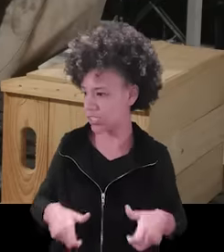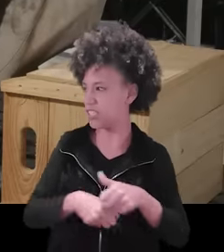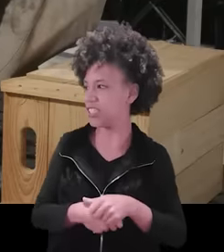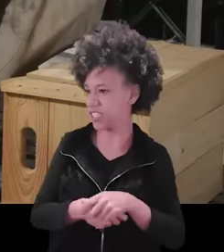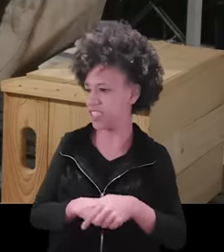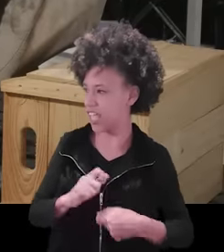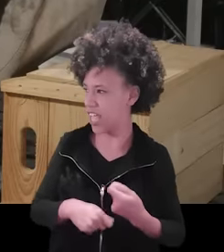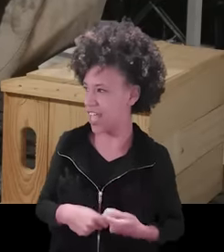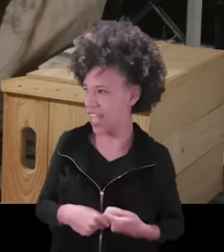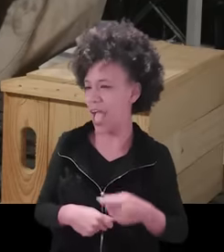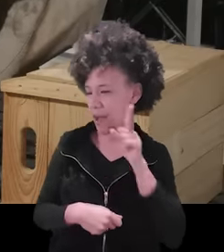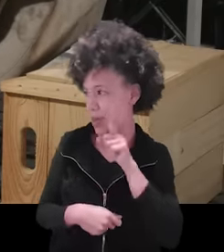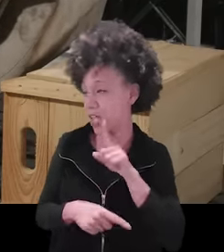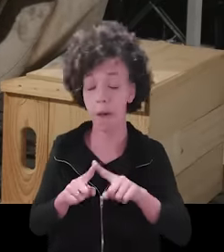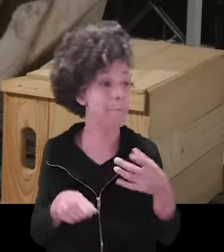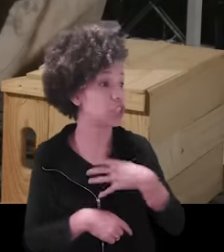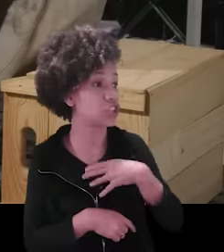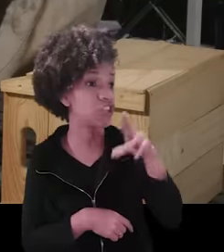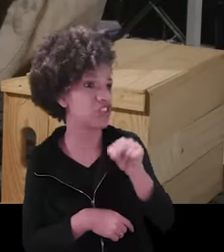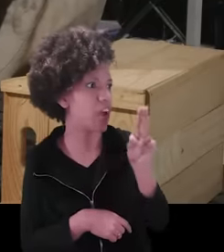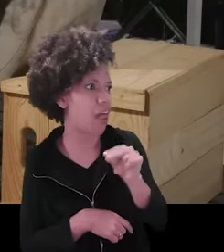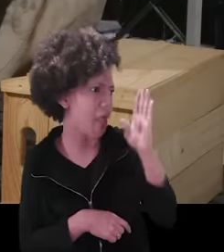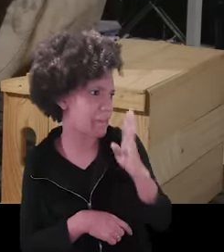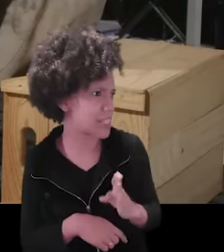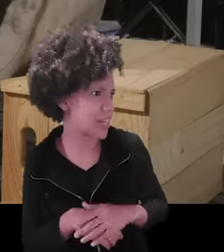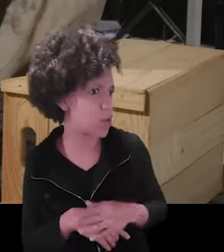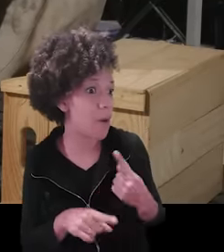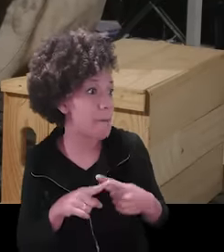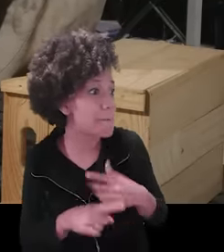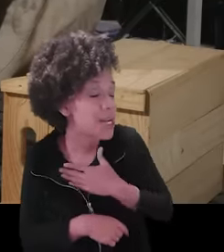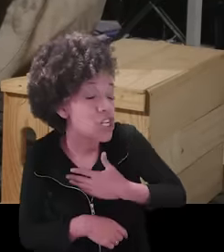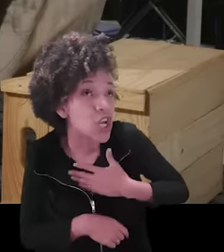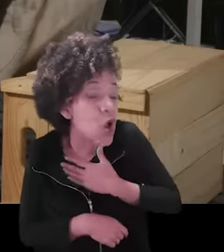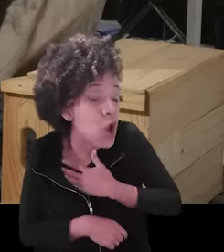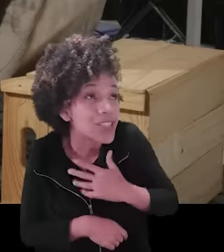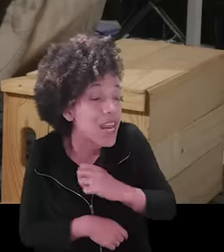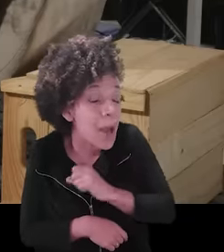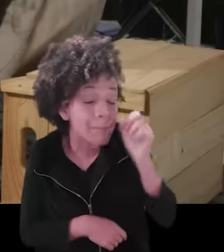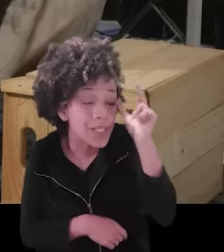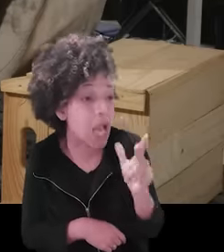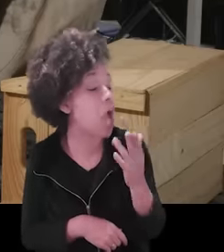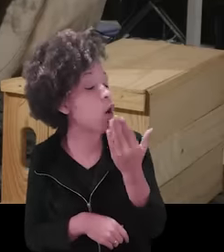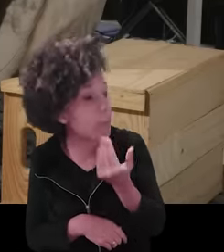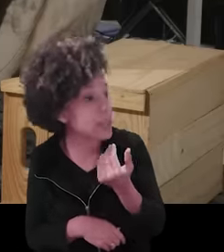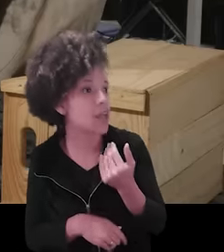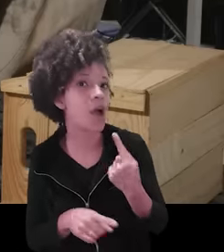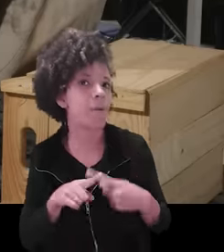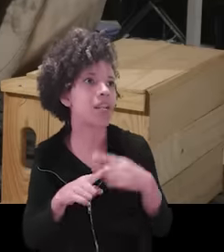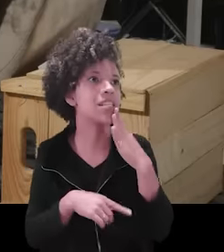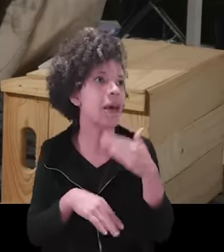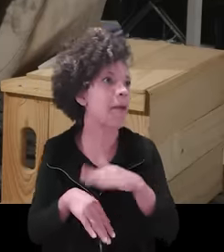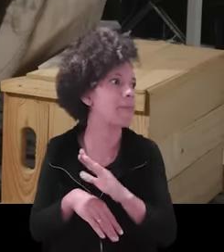cima aqui em casa você vai meio americano só que o jeito dele Falar é brasileira porque ele gosta tanto na e da nossa comida que ele